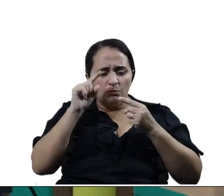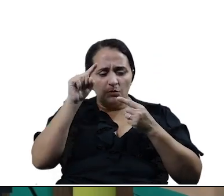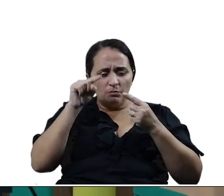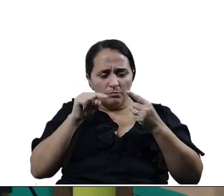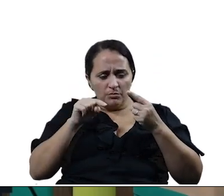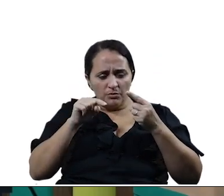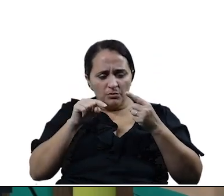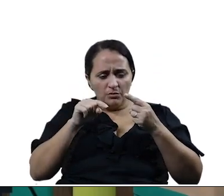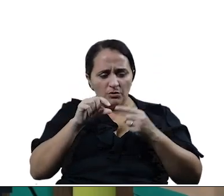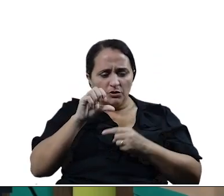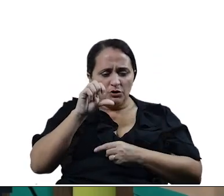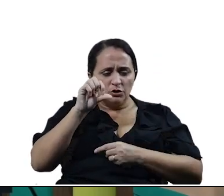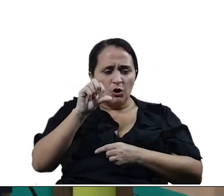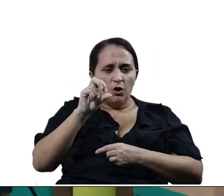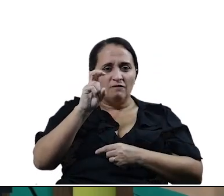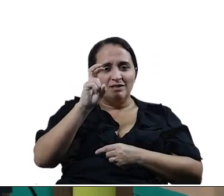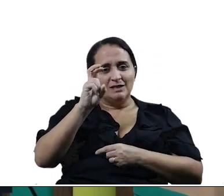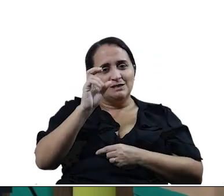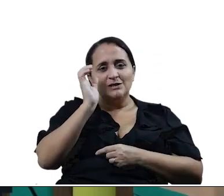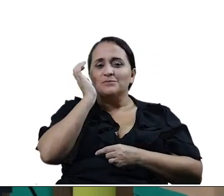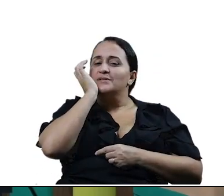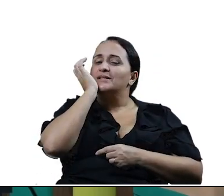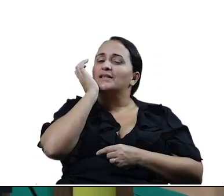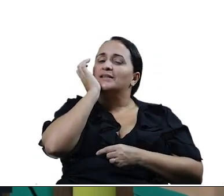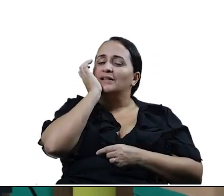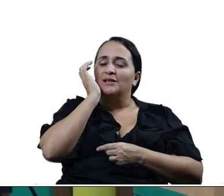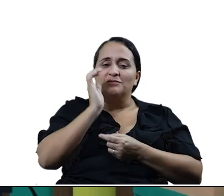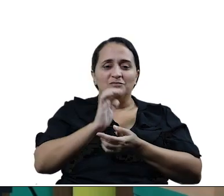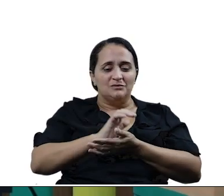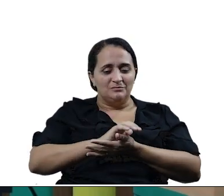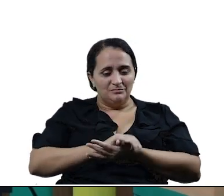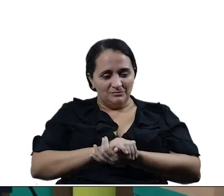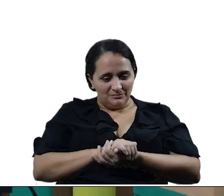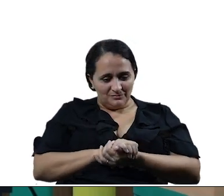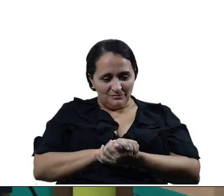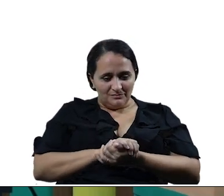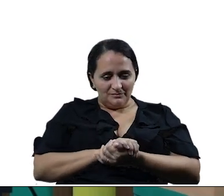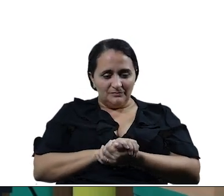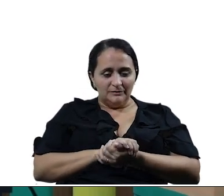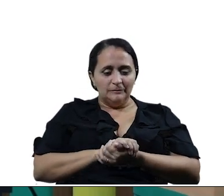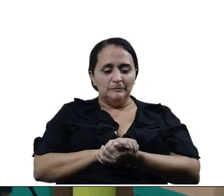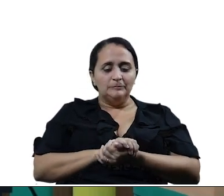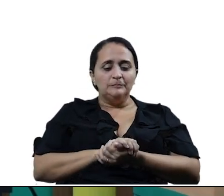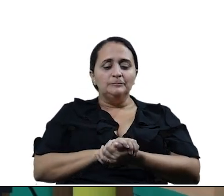5, 95. Eu já fiz esse agrupamento, então vai ficar